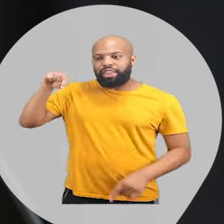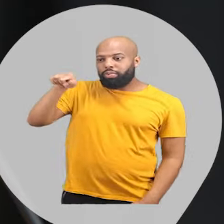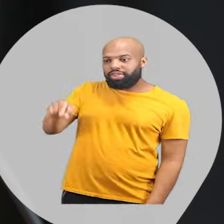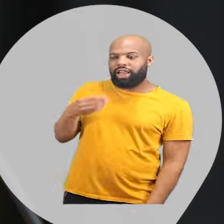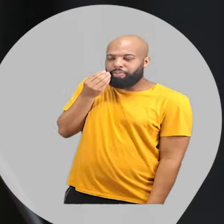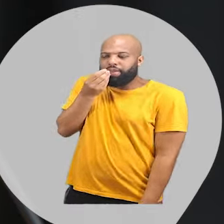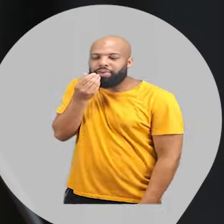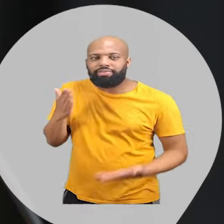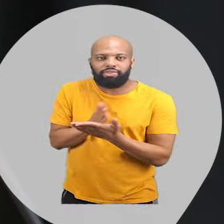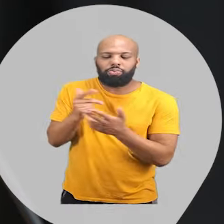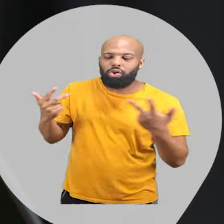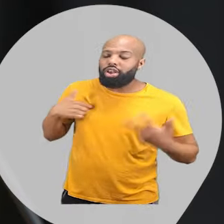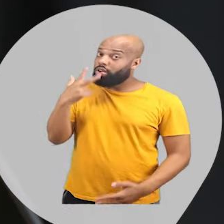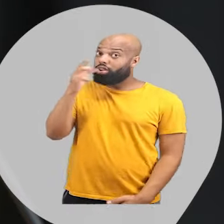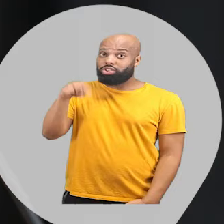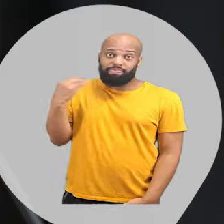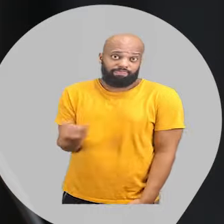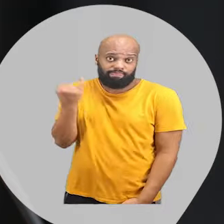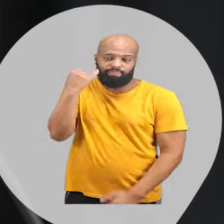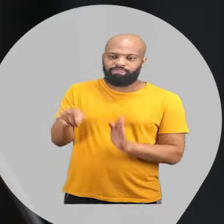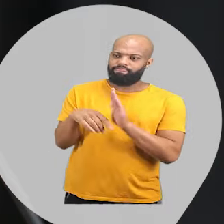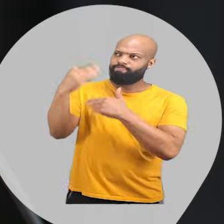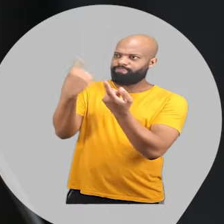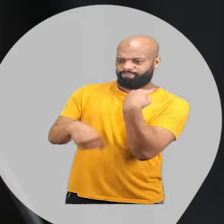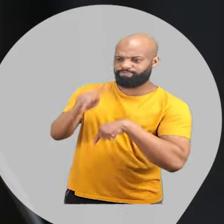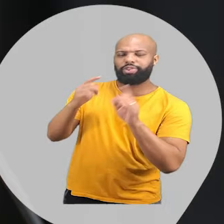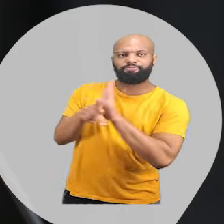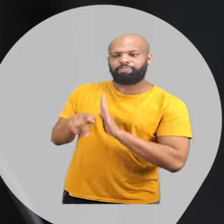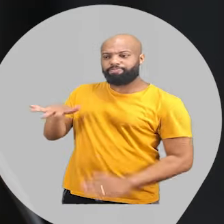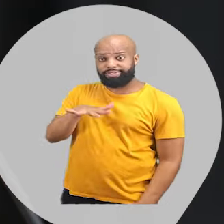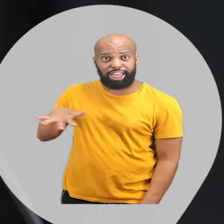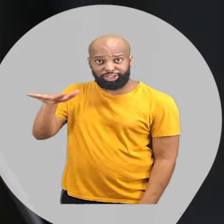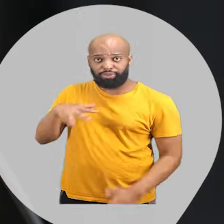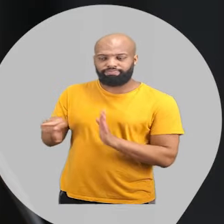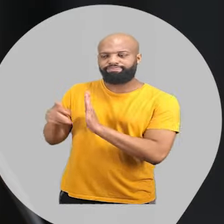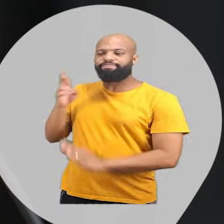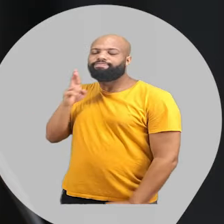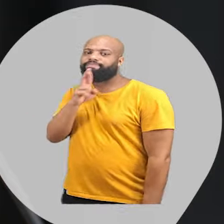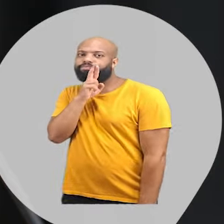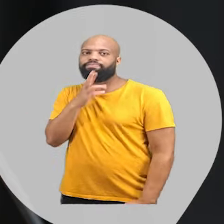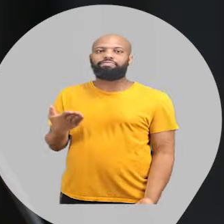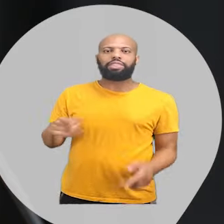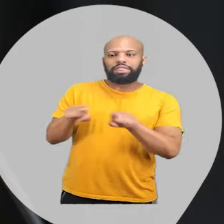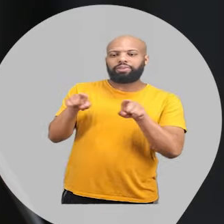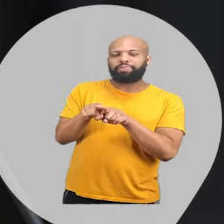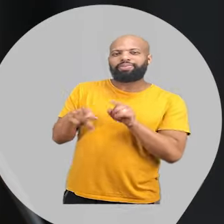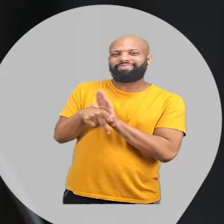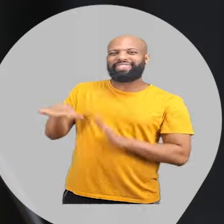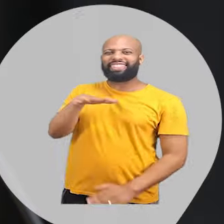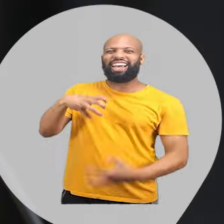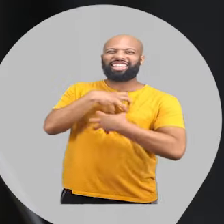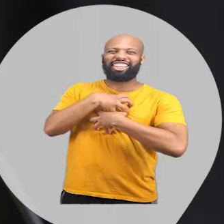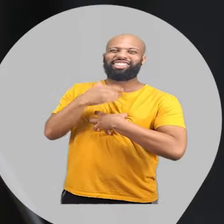que ela mesma prova alguma coisa acho que é essencial né Tanto para o crescimento do próprio setor de restaurantes e